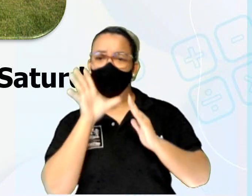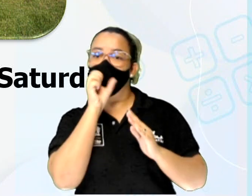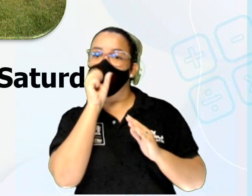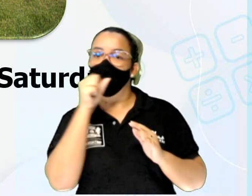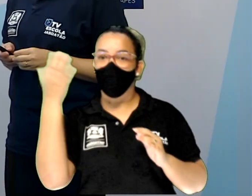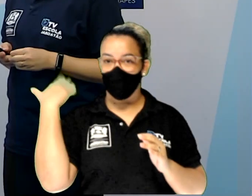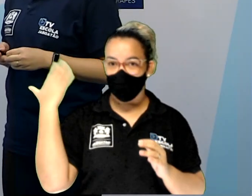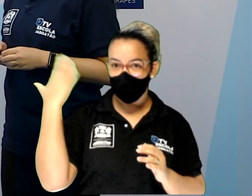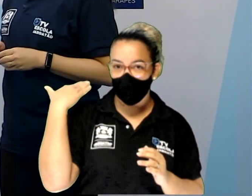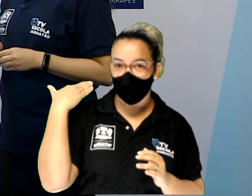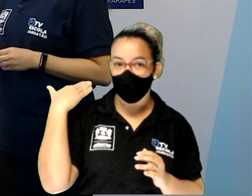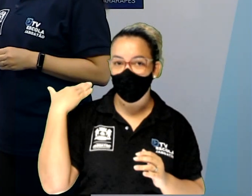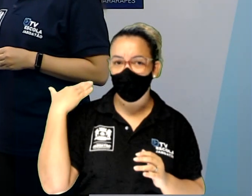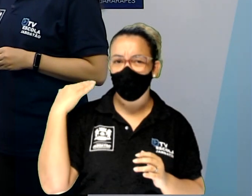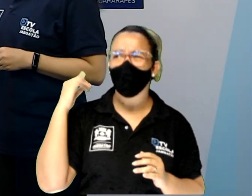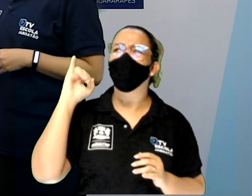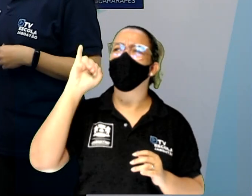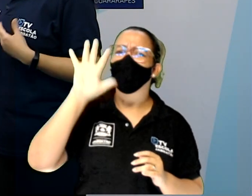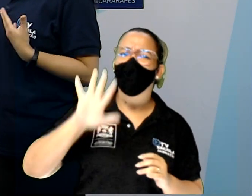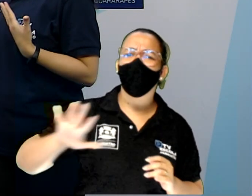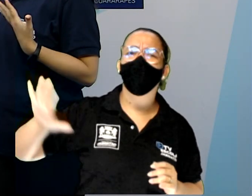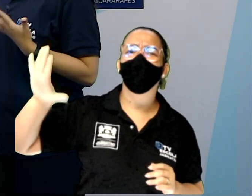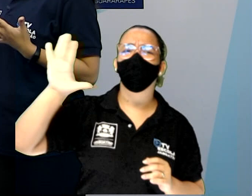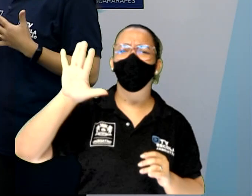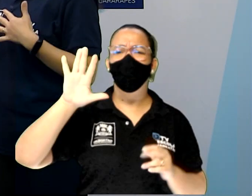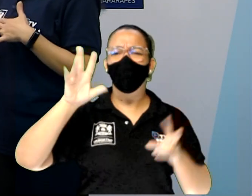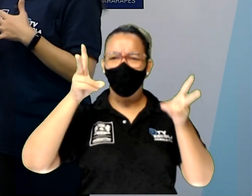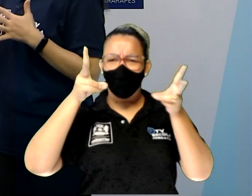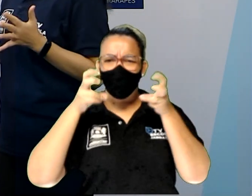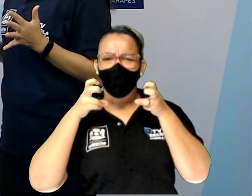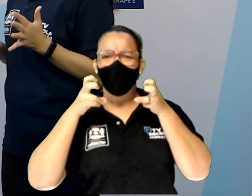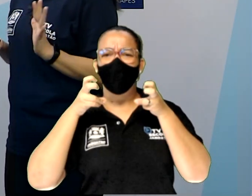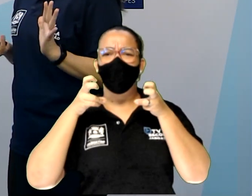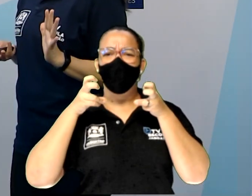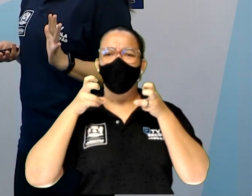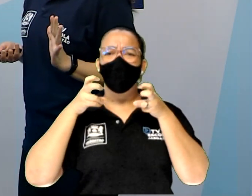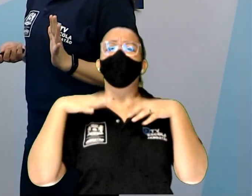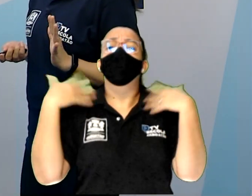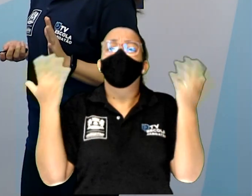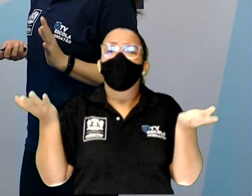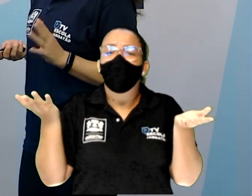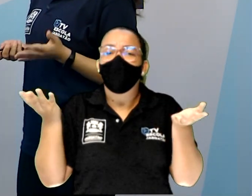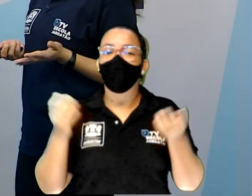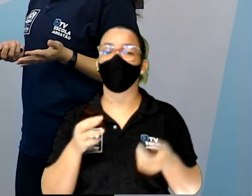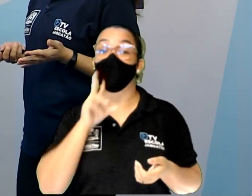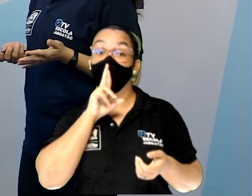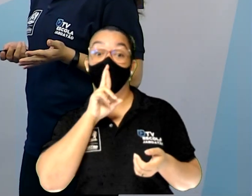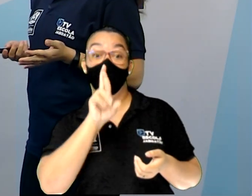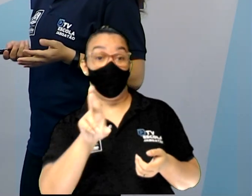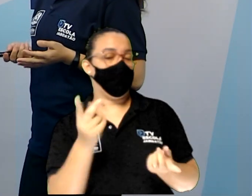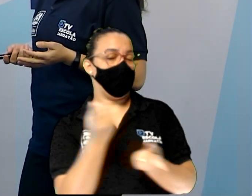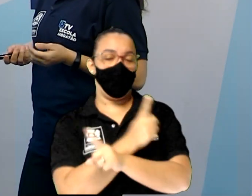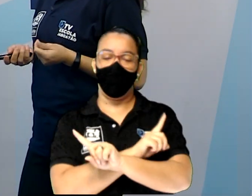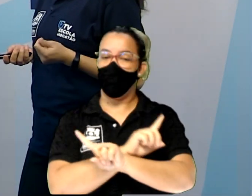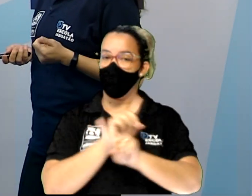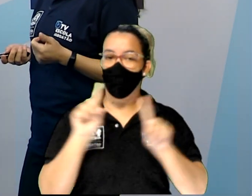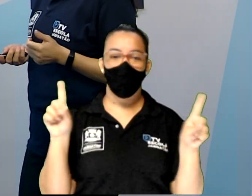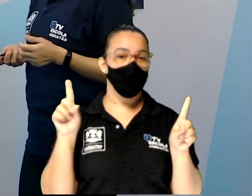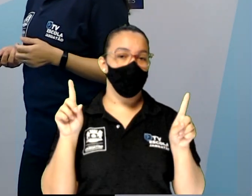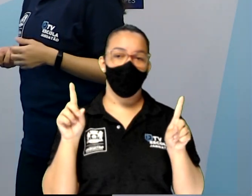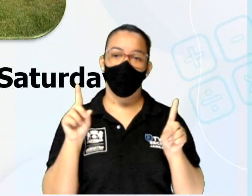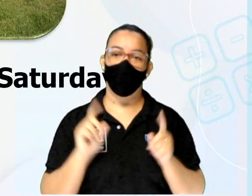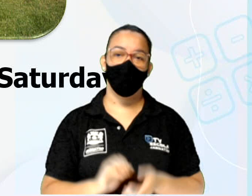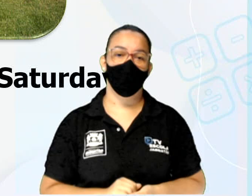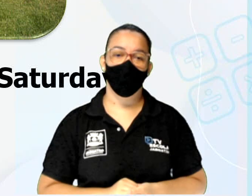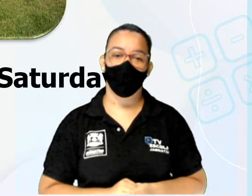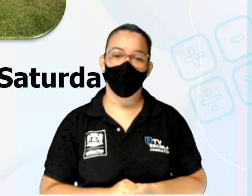passado? Pela imagem, ó, as meninas jogando vôlei no ar livre, e aí? A resposta? No, we